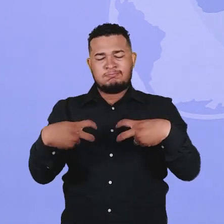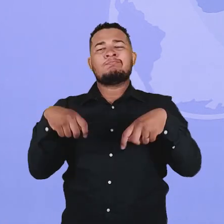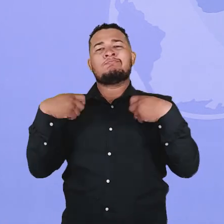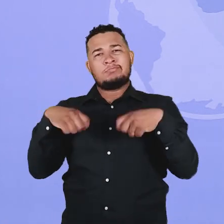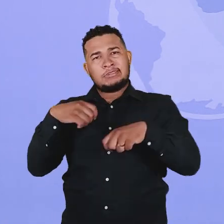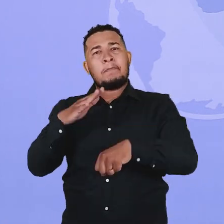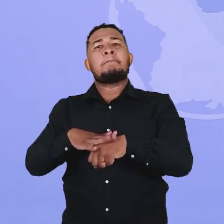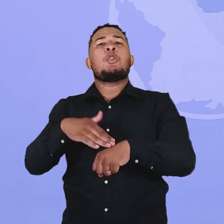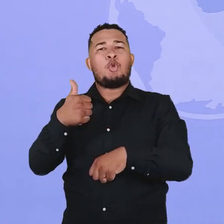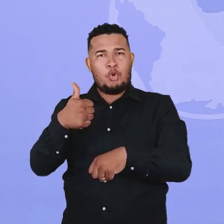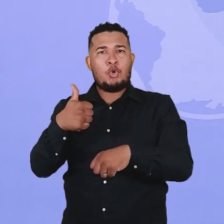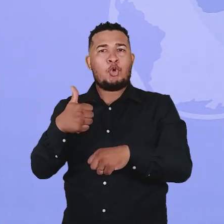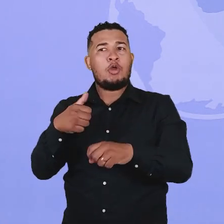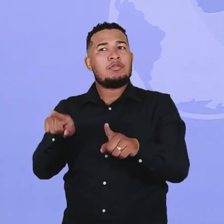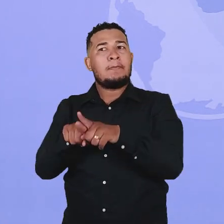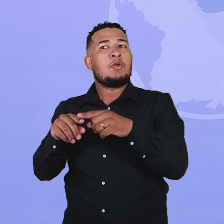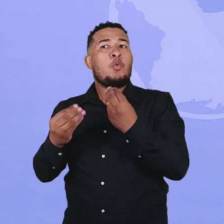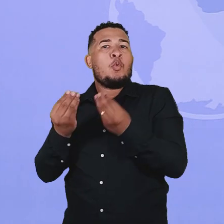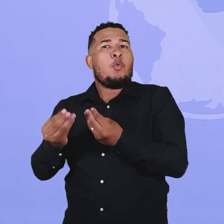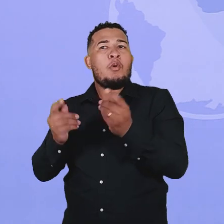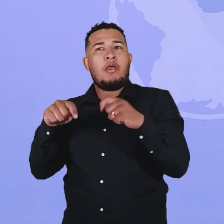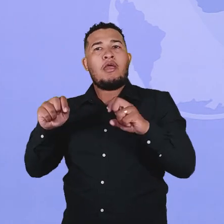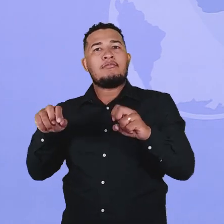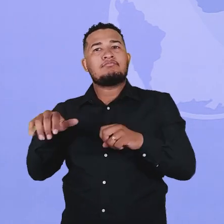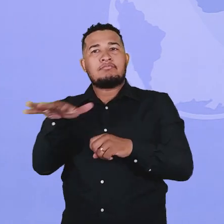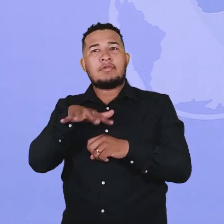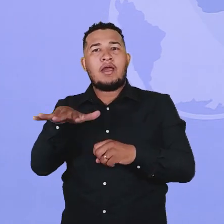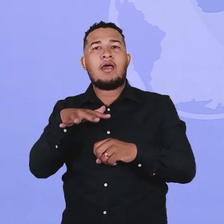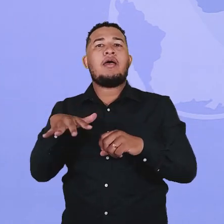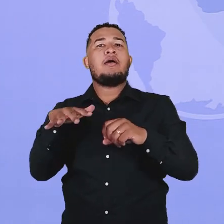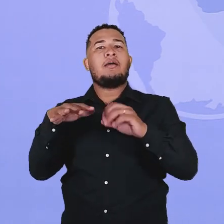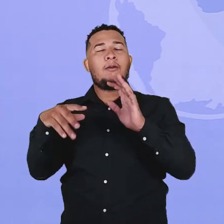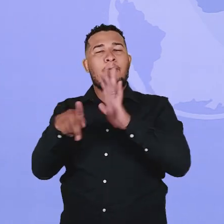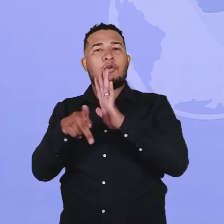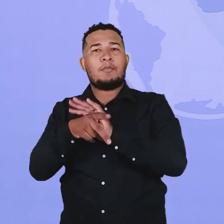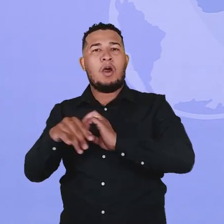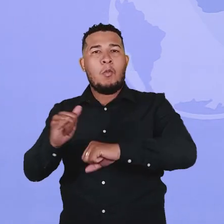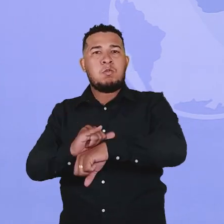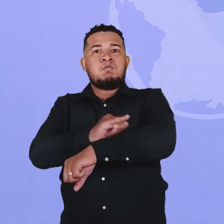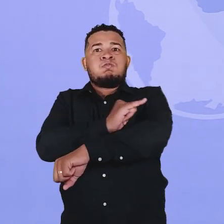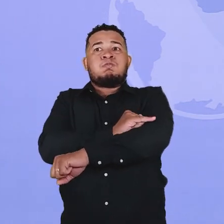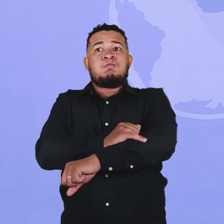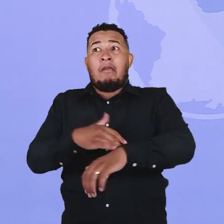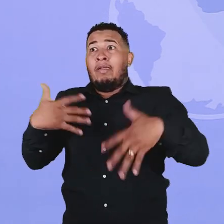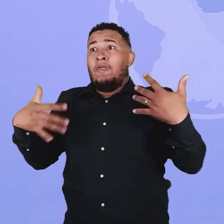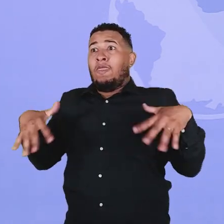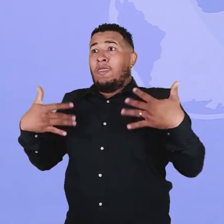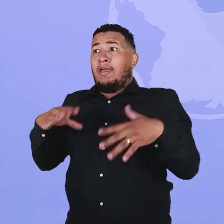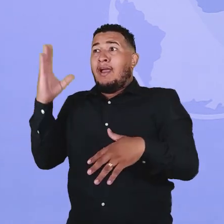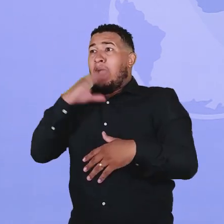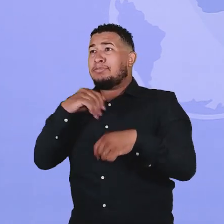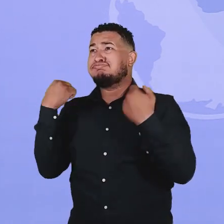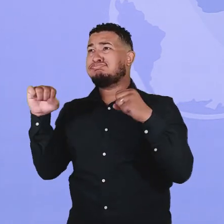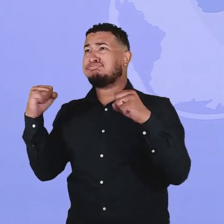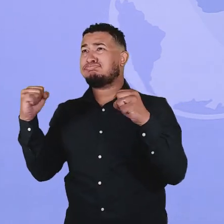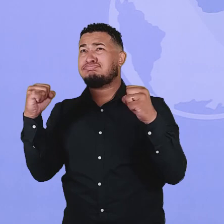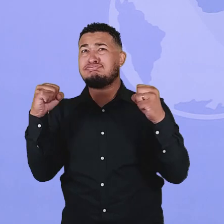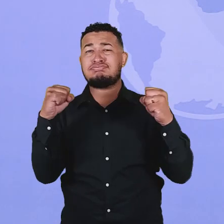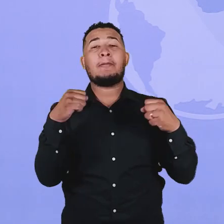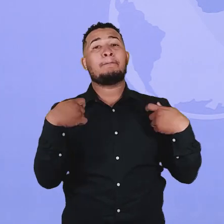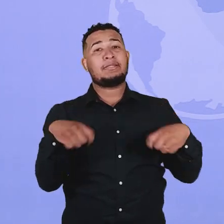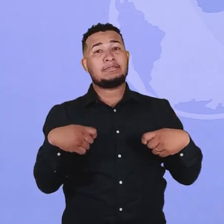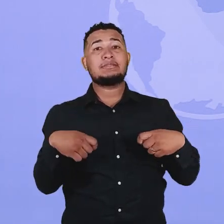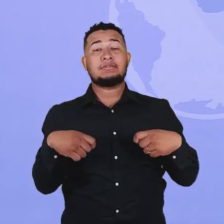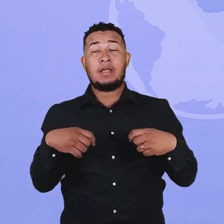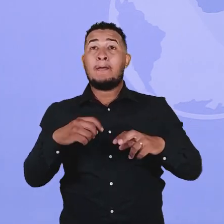sua condição cardiorrespiratória, da sua condição física, em relação à obesidade, e eles saem assim desesperados para começar a fazer uma atividade